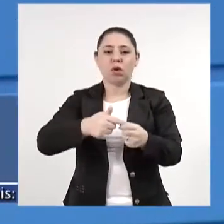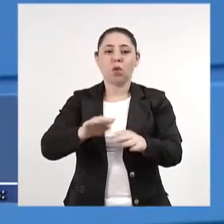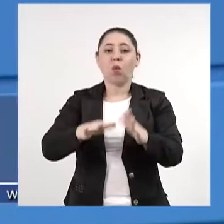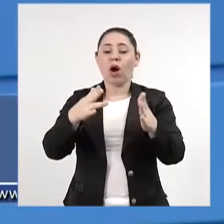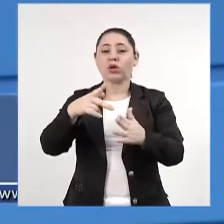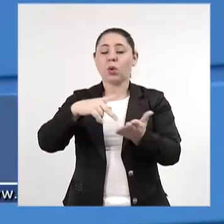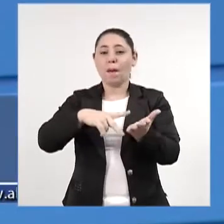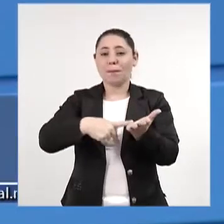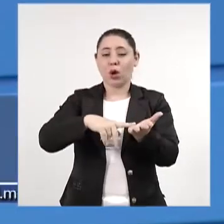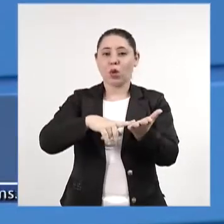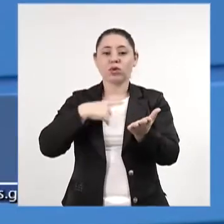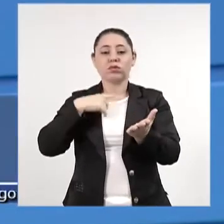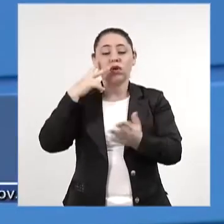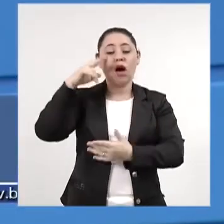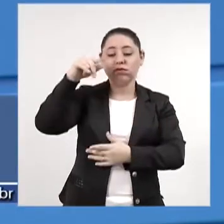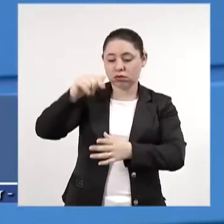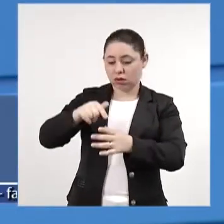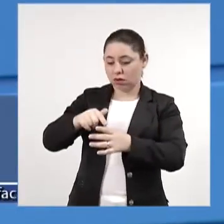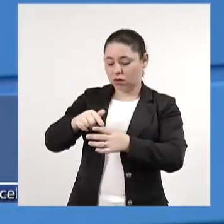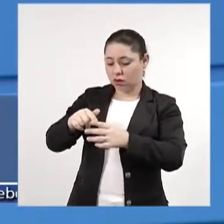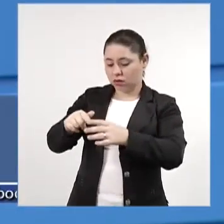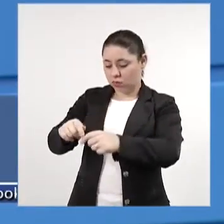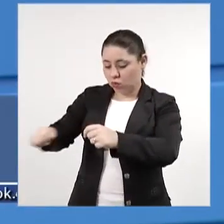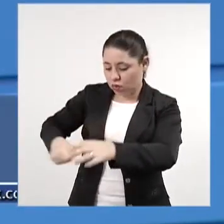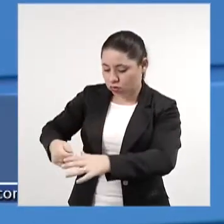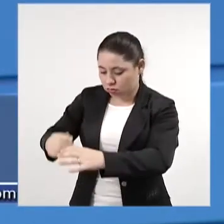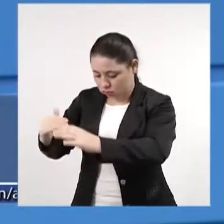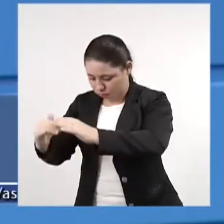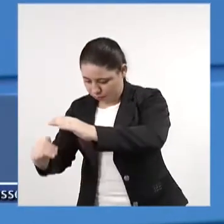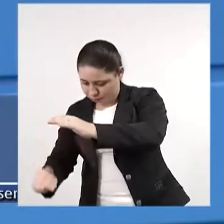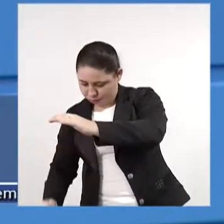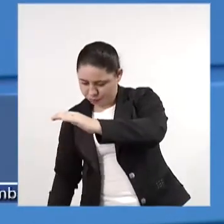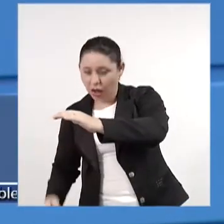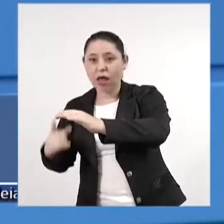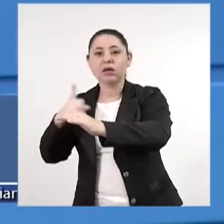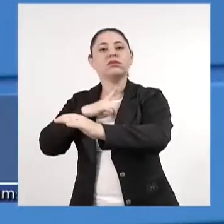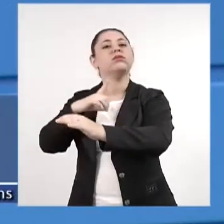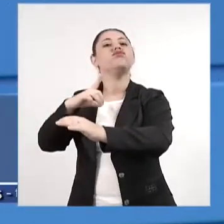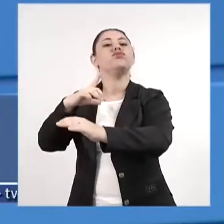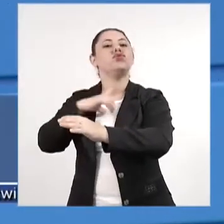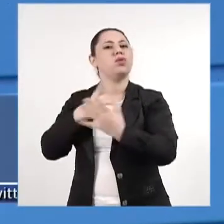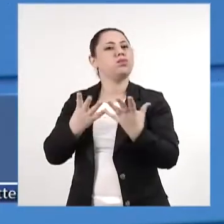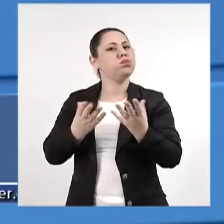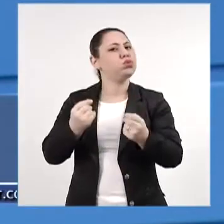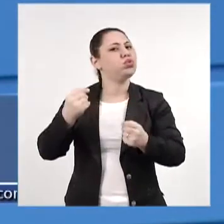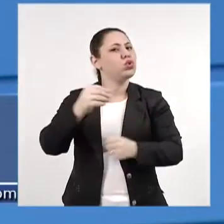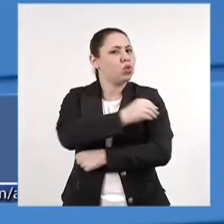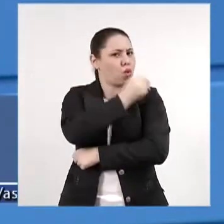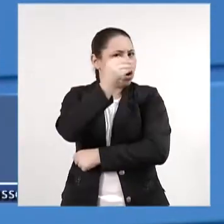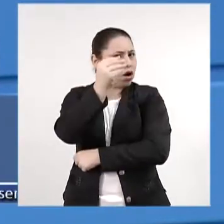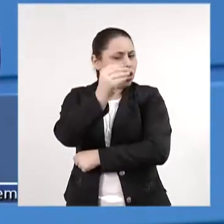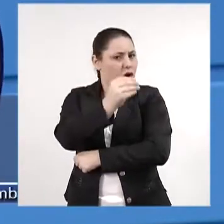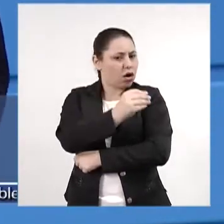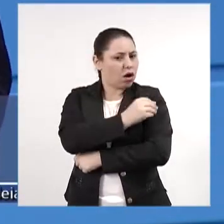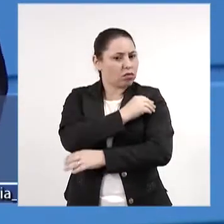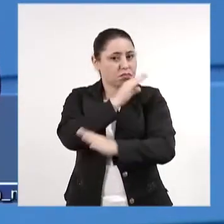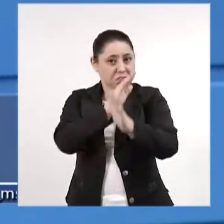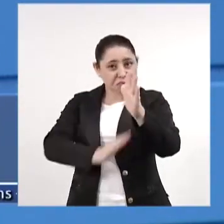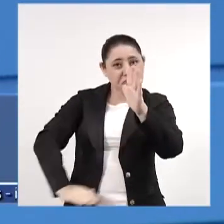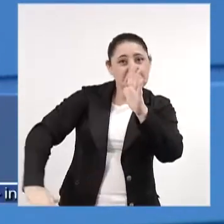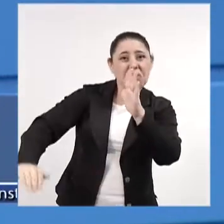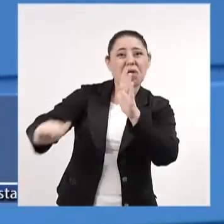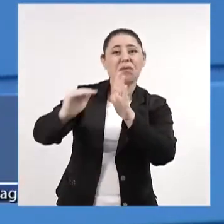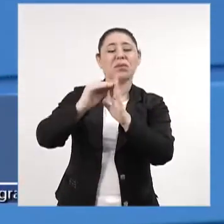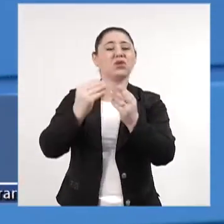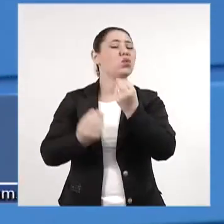PROCON chegou lá para medir no tanque, ele estava com um tanque com estoque, nos tanques de combustível de etanol, e aumentando na bomba,